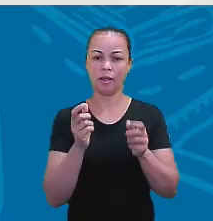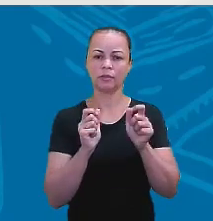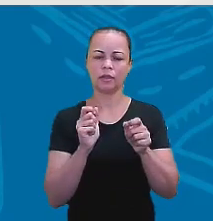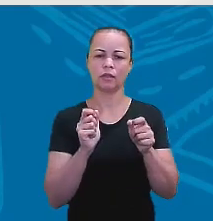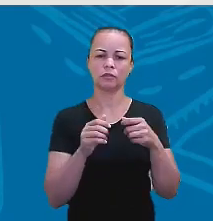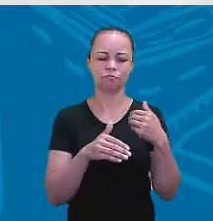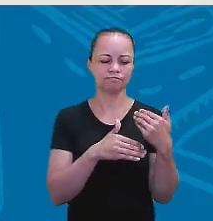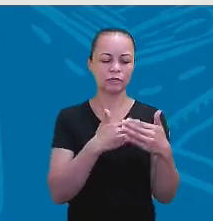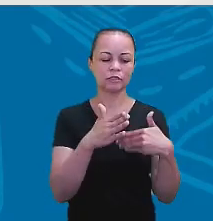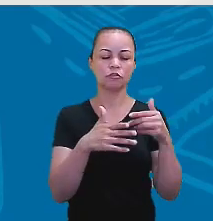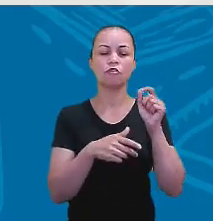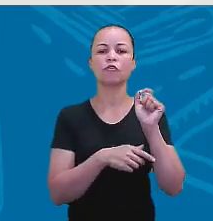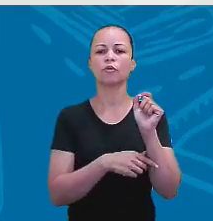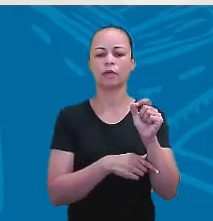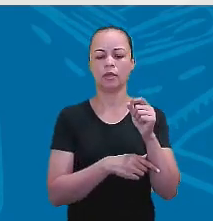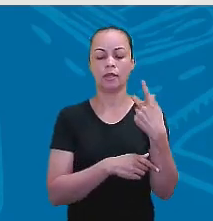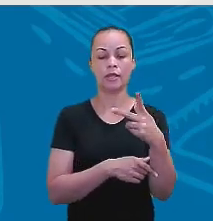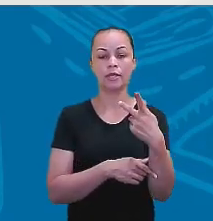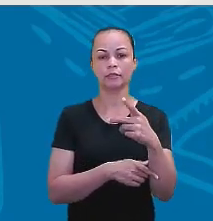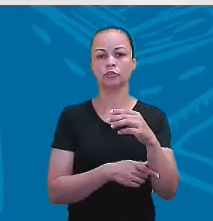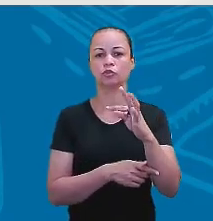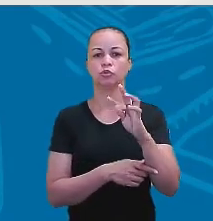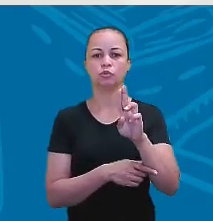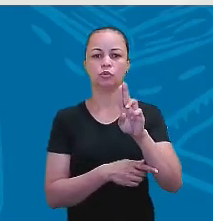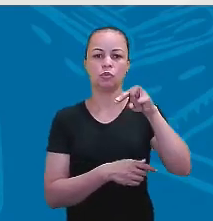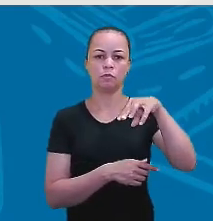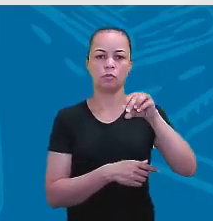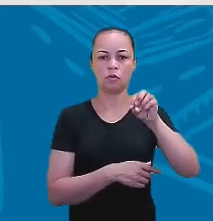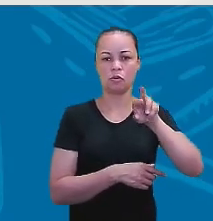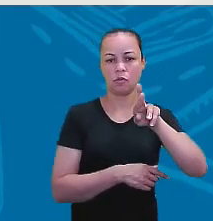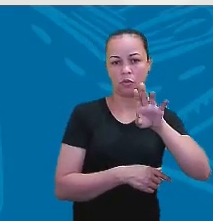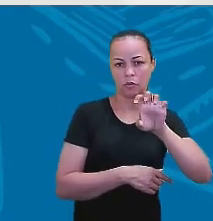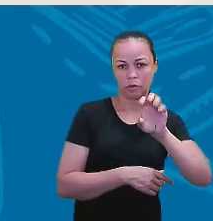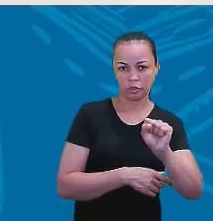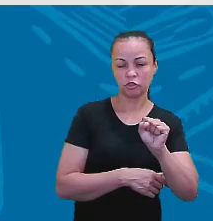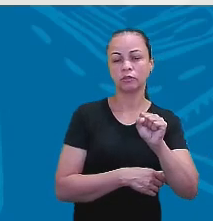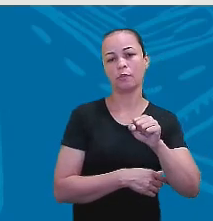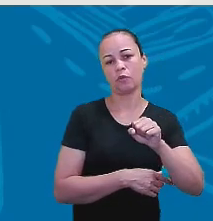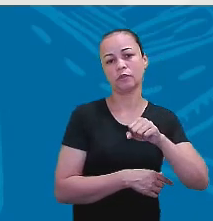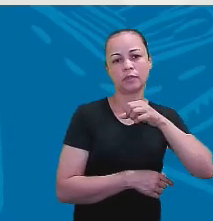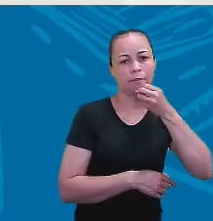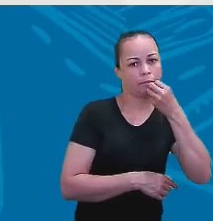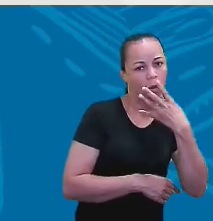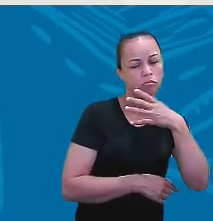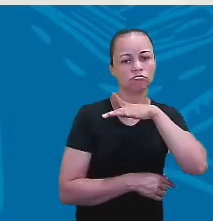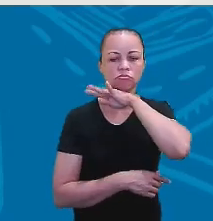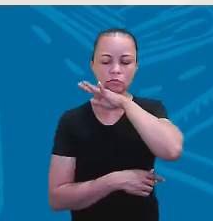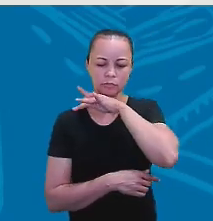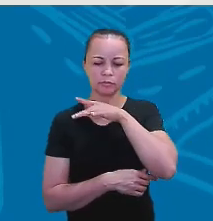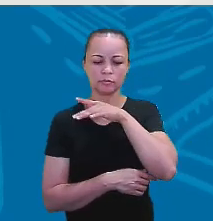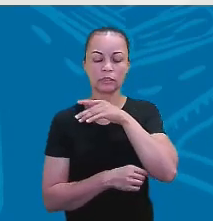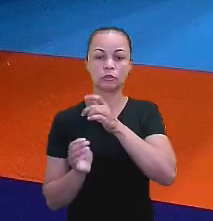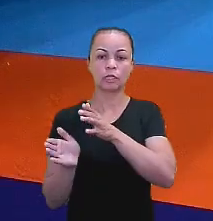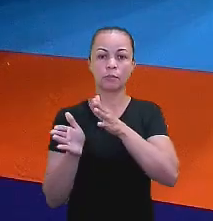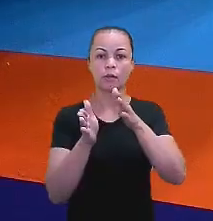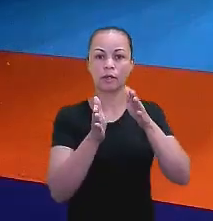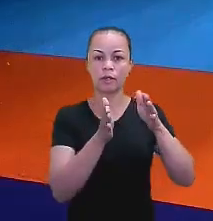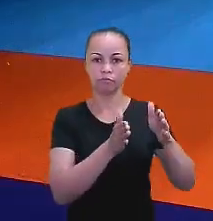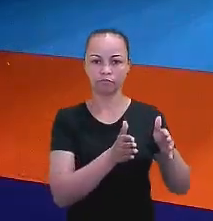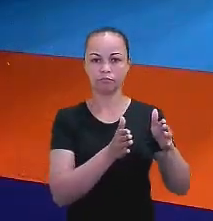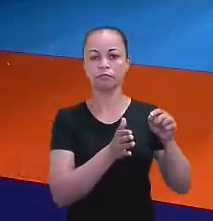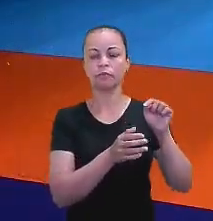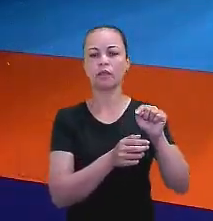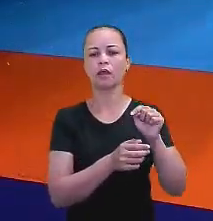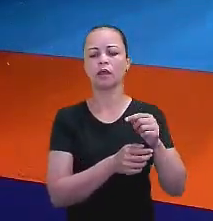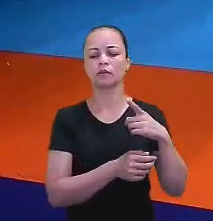possa desenvolver esses tipos de tumores, que podem tanto ser benignos como malignos. No exemplo aqui à esquerda, se vocês perceberem, eu tenho aqui